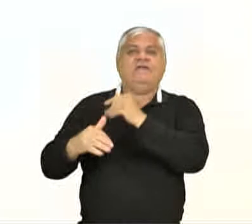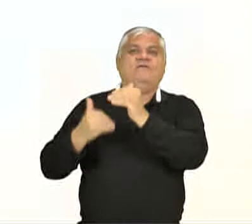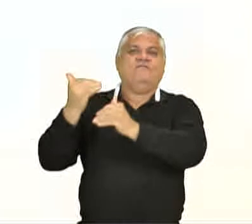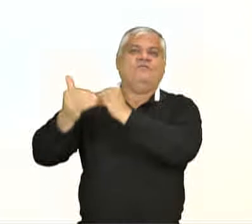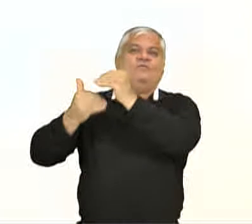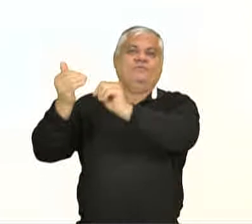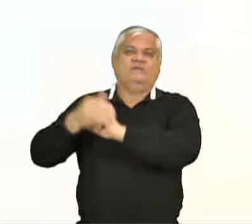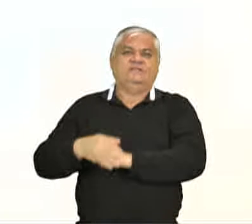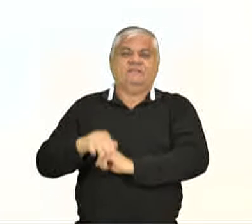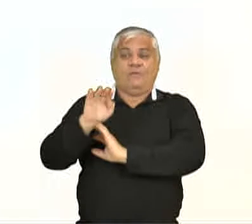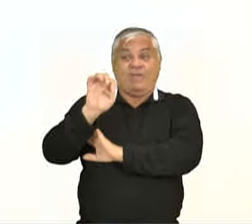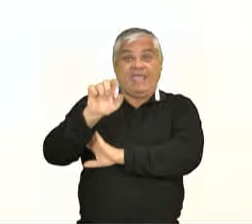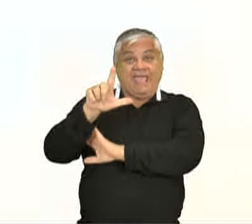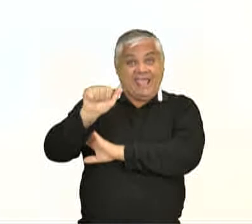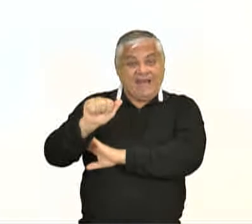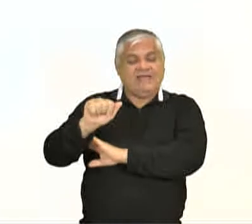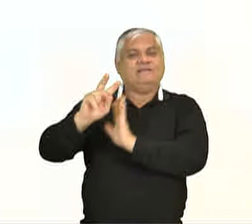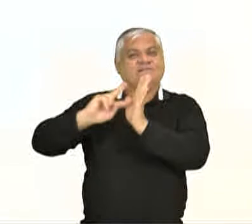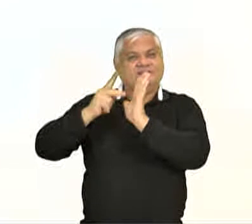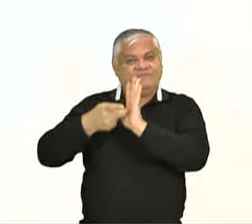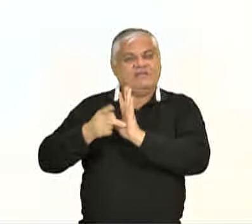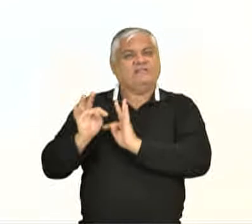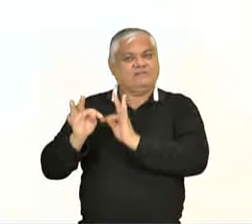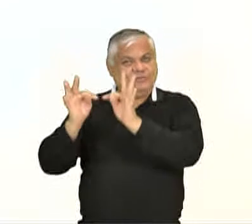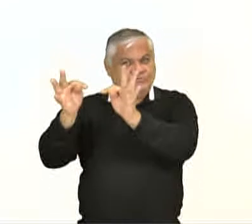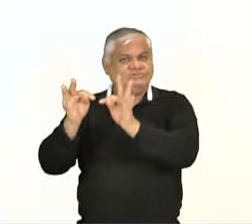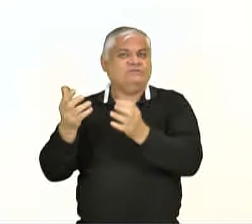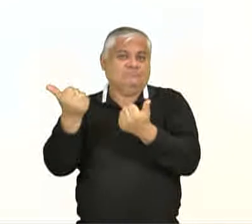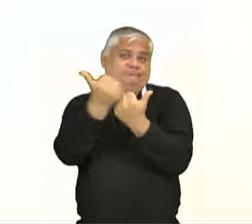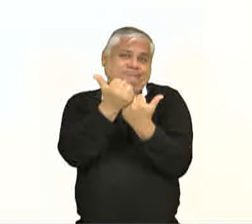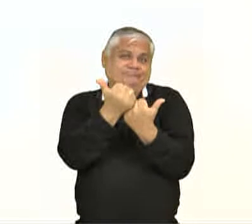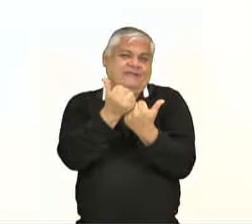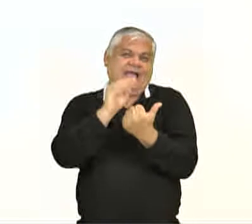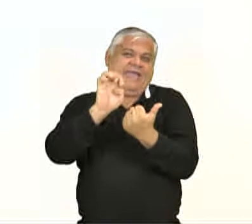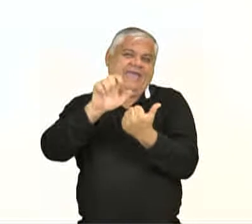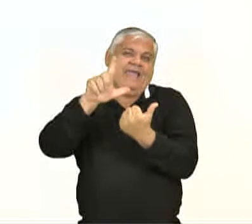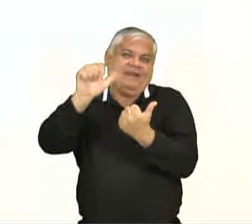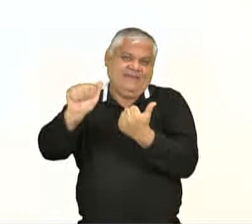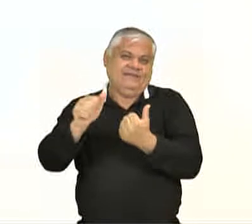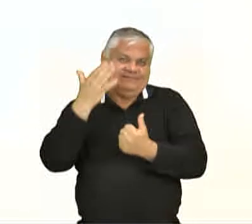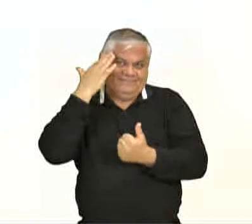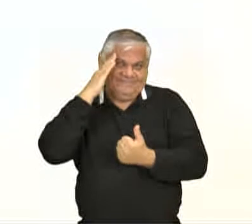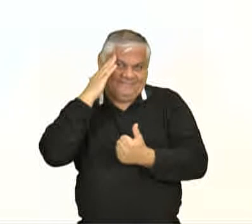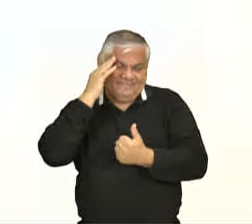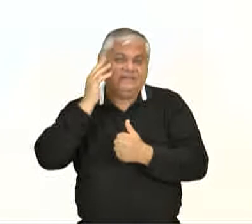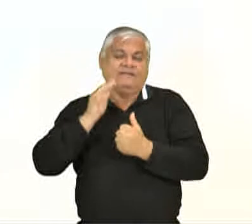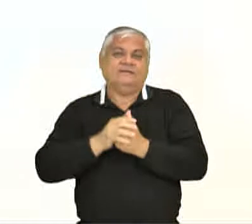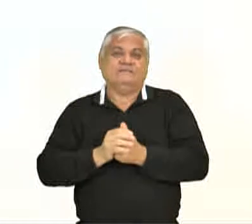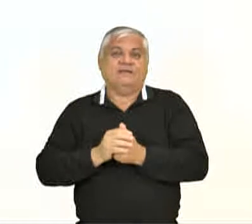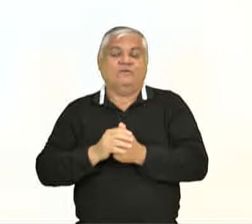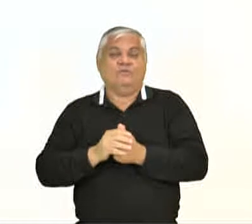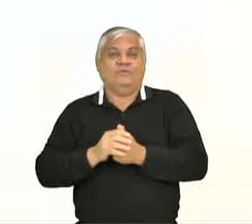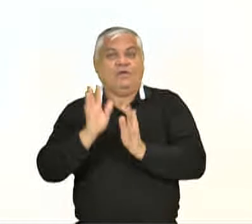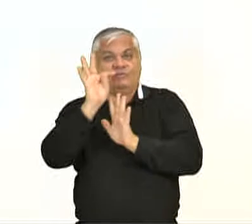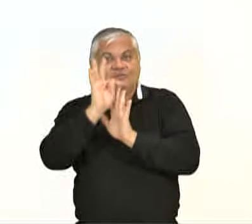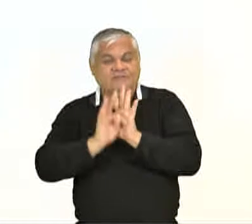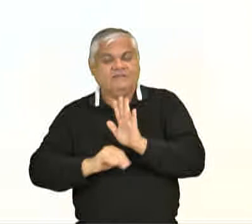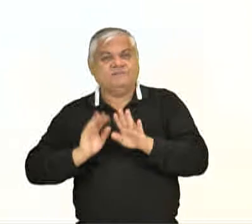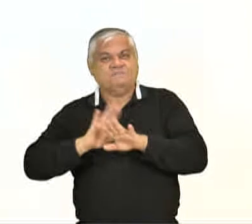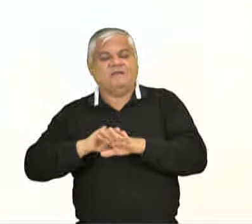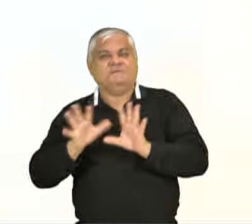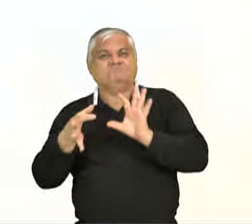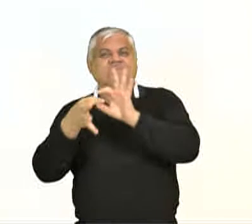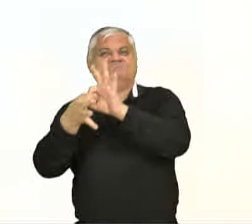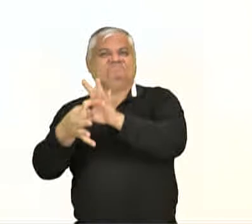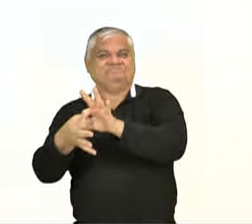Esse ela se refere à palavra tecnologia, eu não preciso substituí-la novamente. Com isso, o meu texto fica com maior